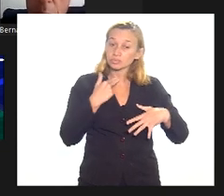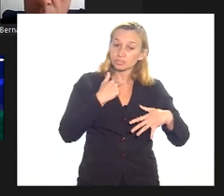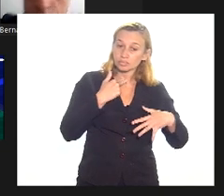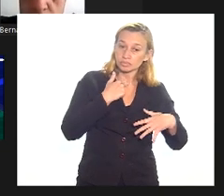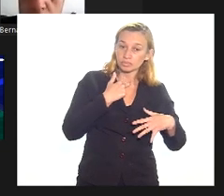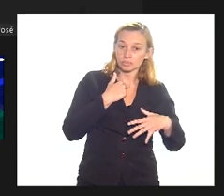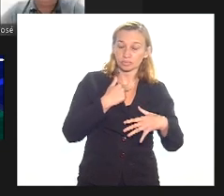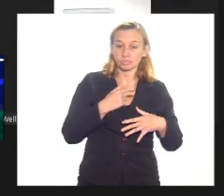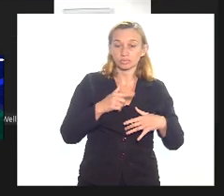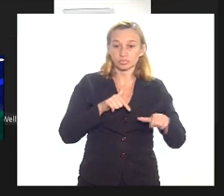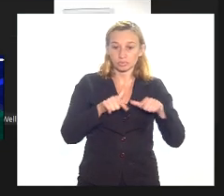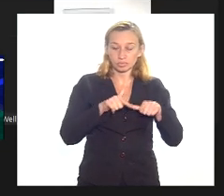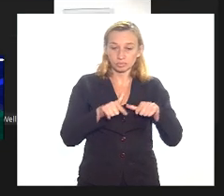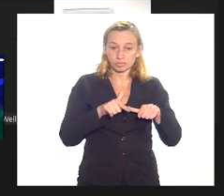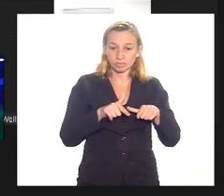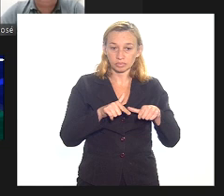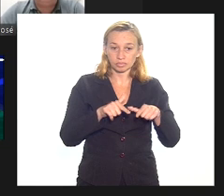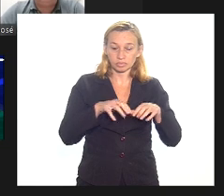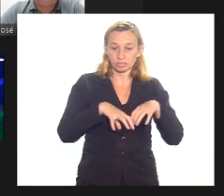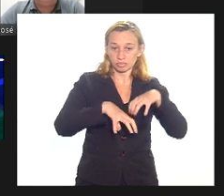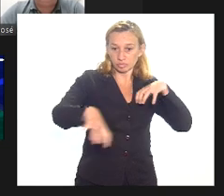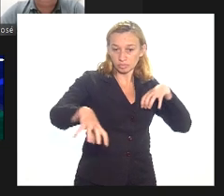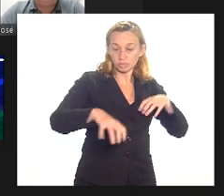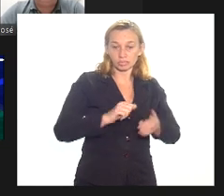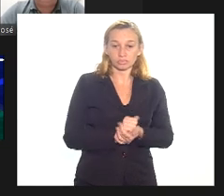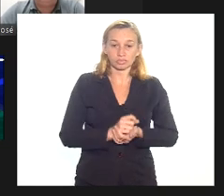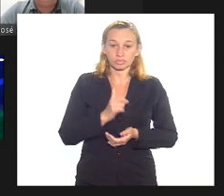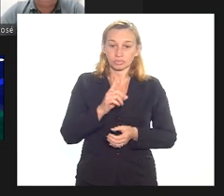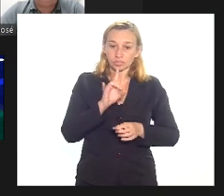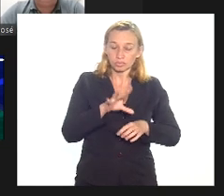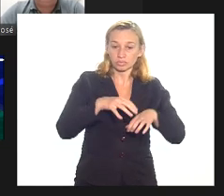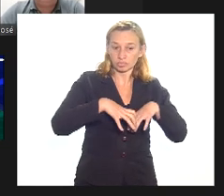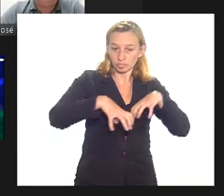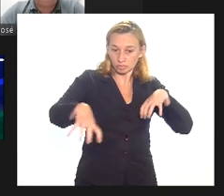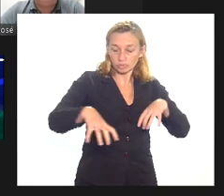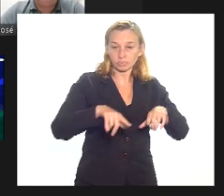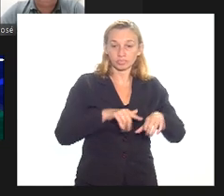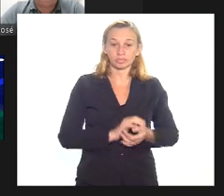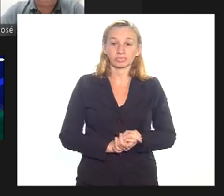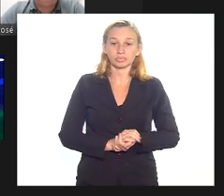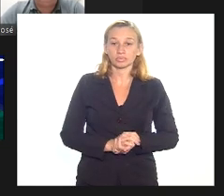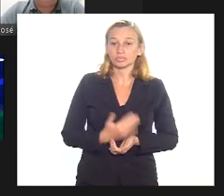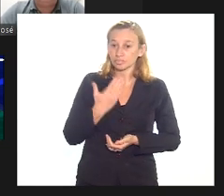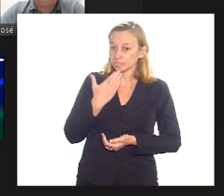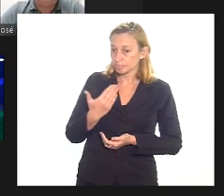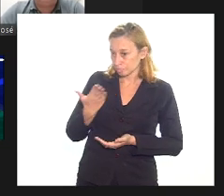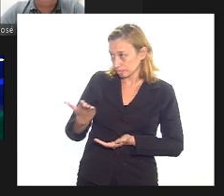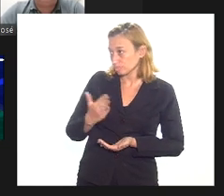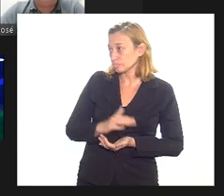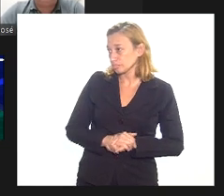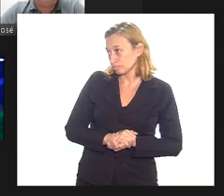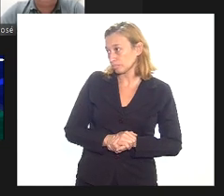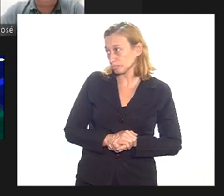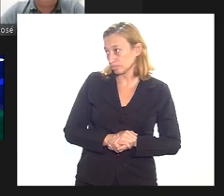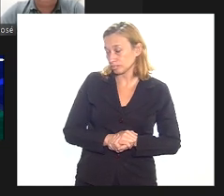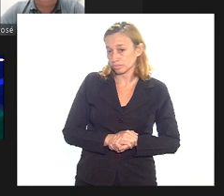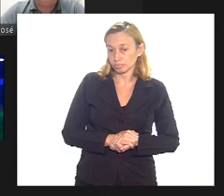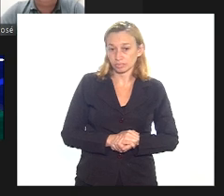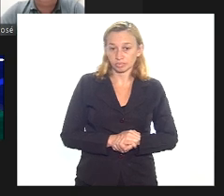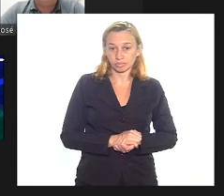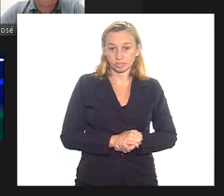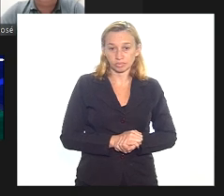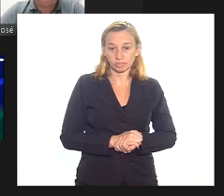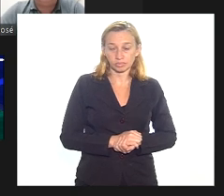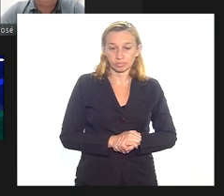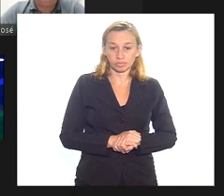possam trabalhem de forma remota, e não somente remota. Então, eu queria fazer essa solicitação